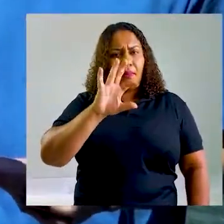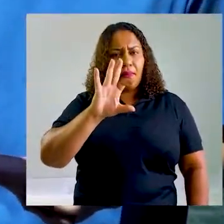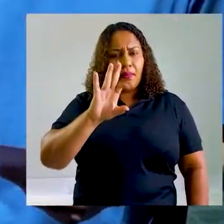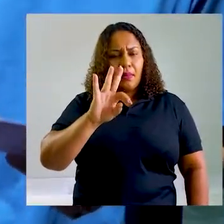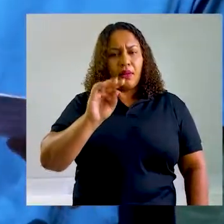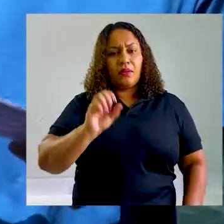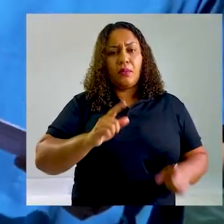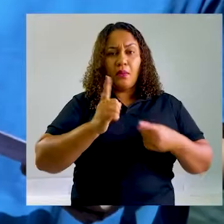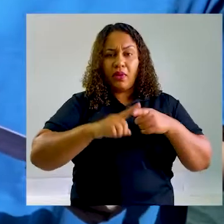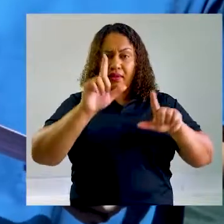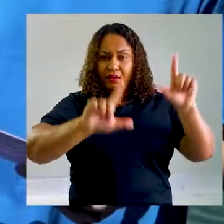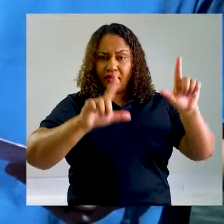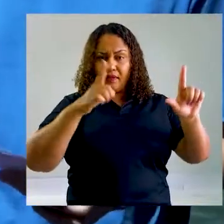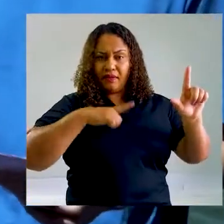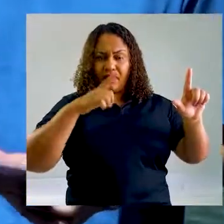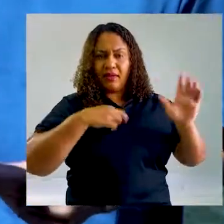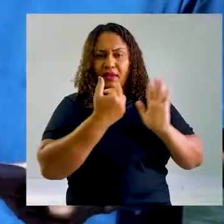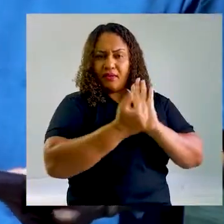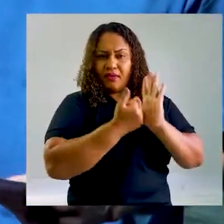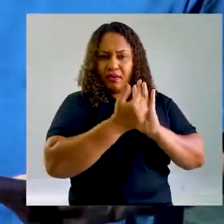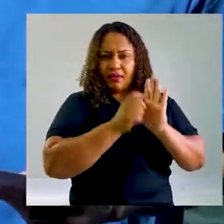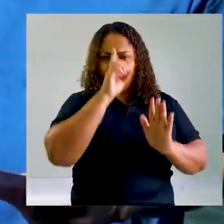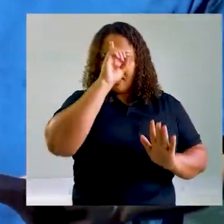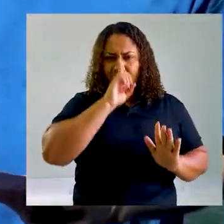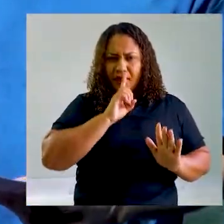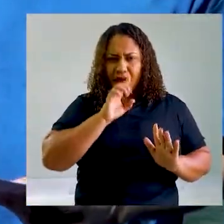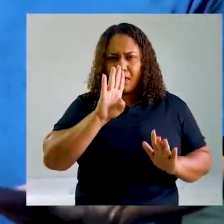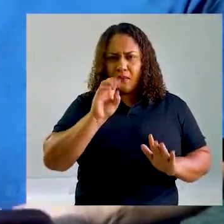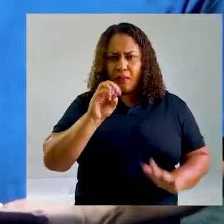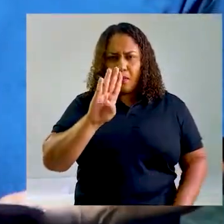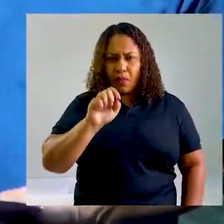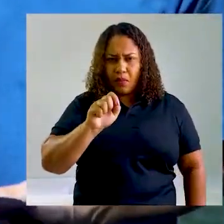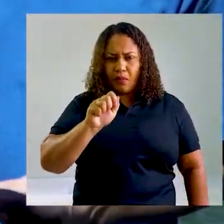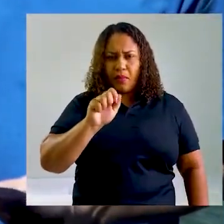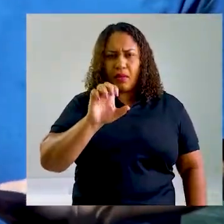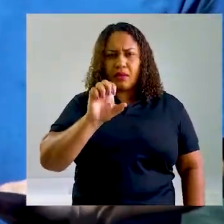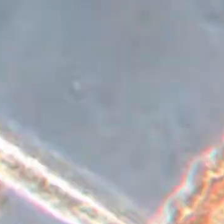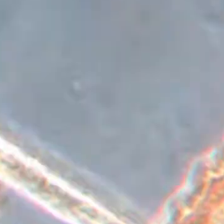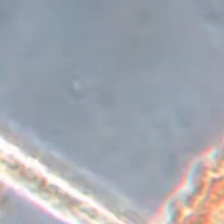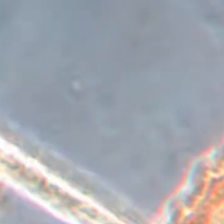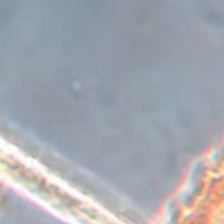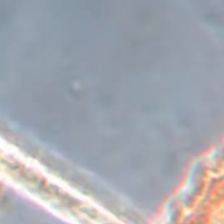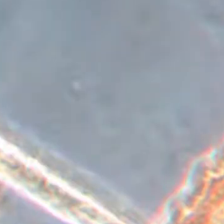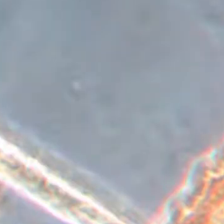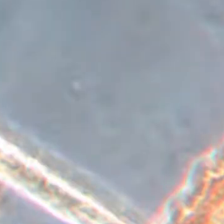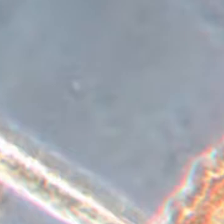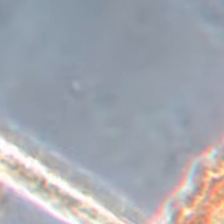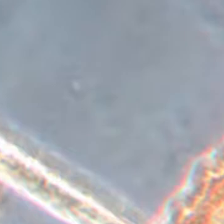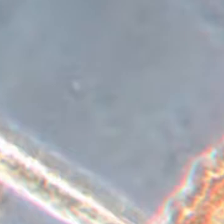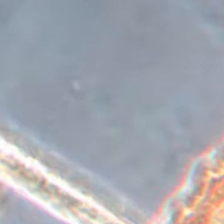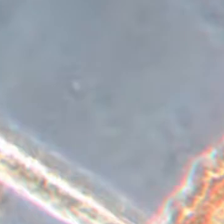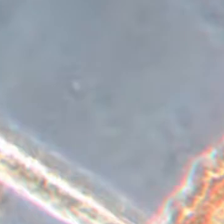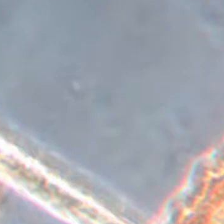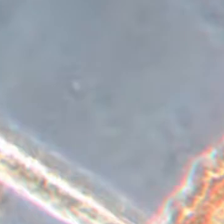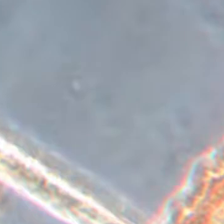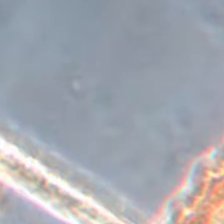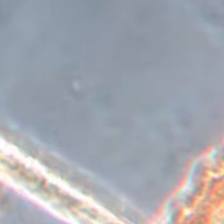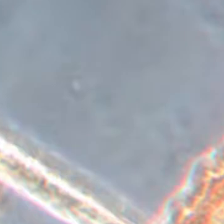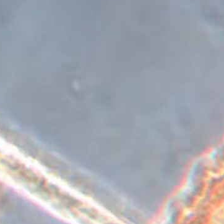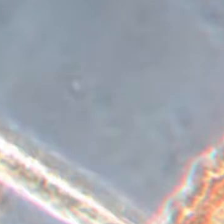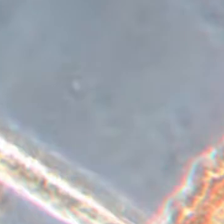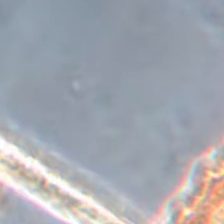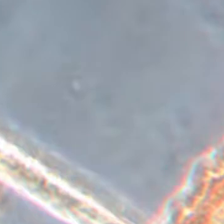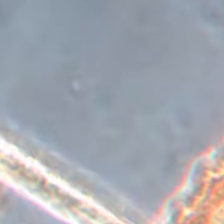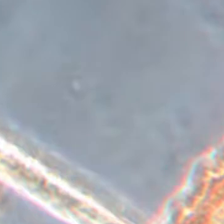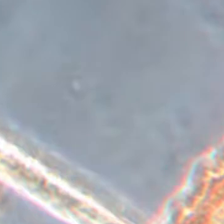Esponja popularizou isso, certo? Aquele plâncton do Bob Esponja, na verdade, é um tipo de organismo planctônico, que